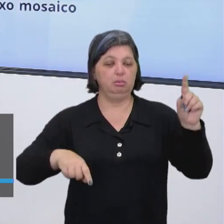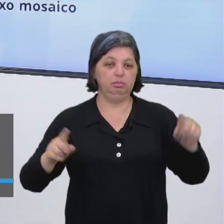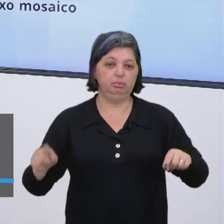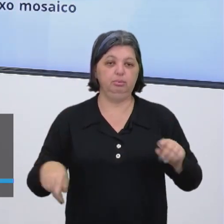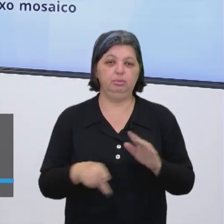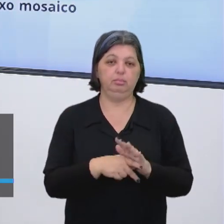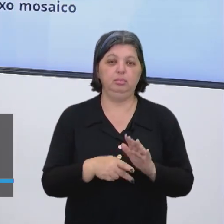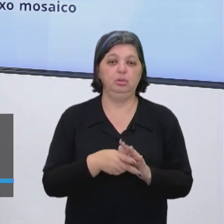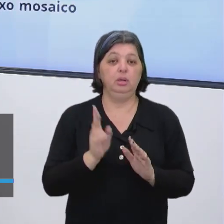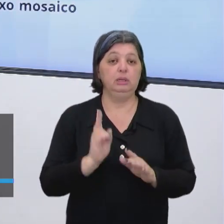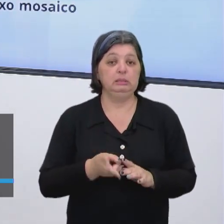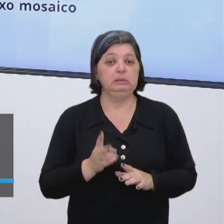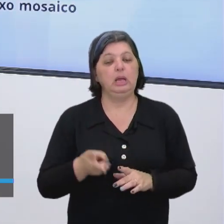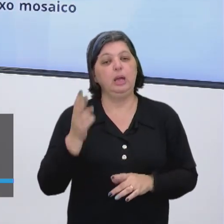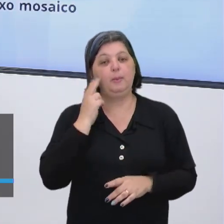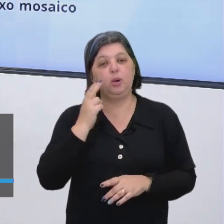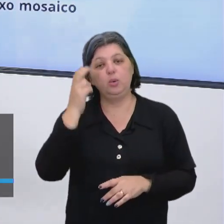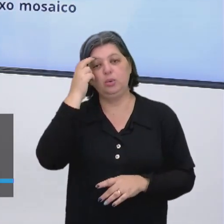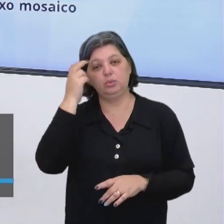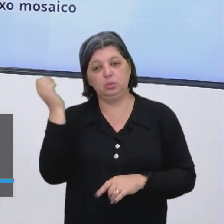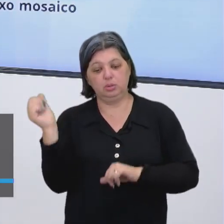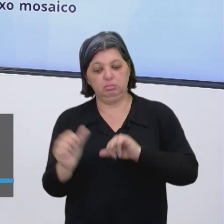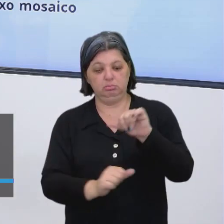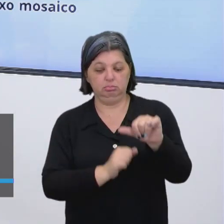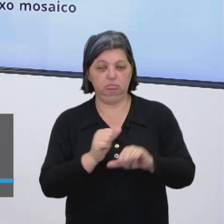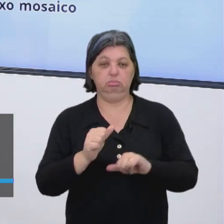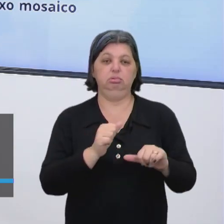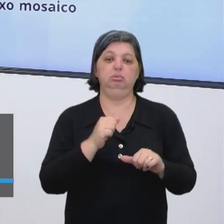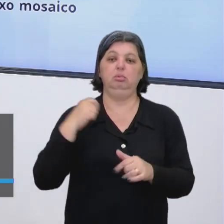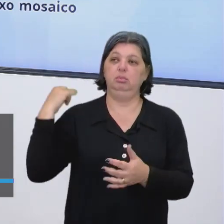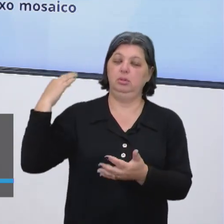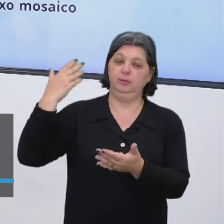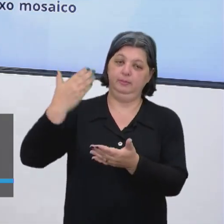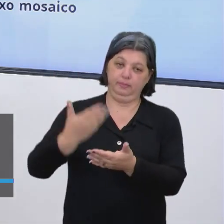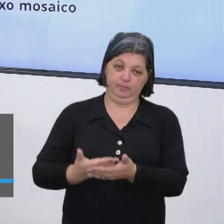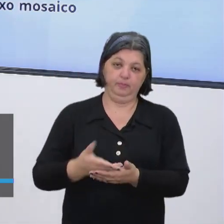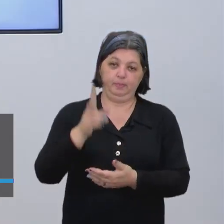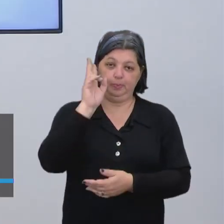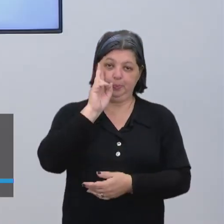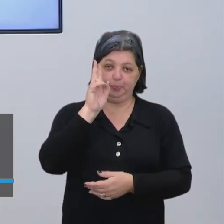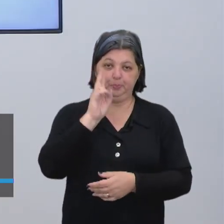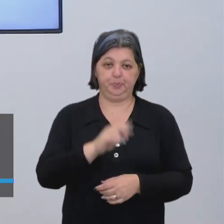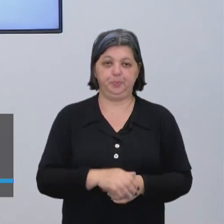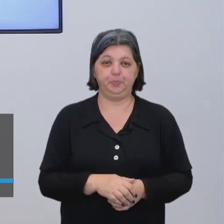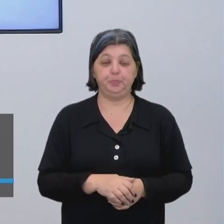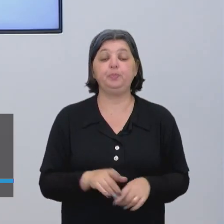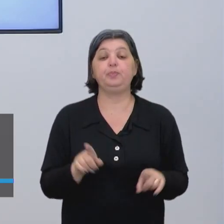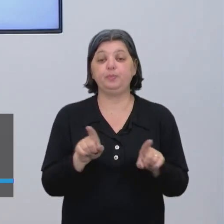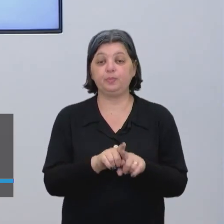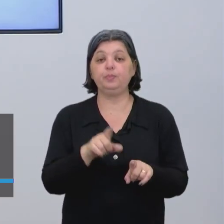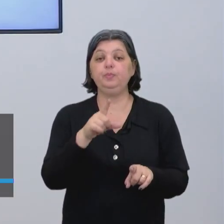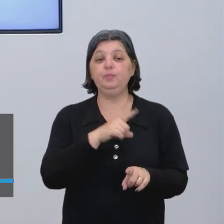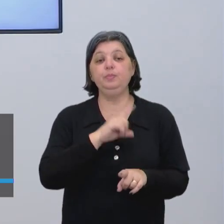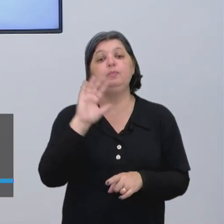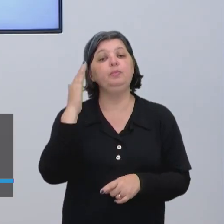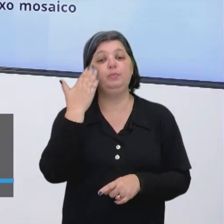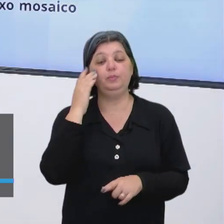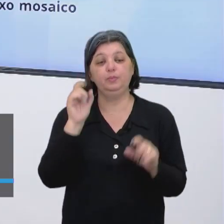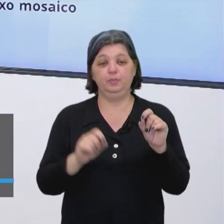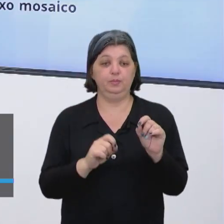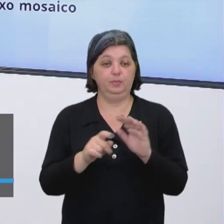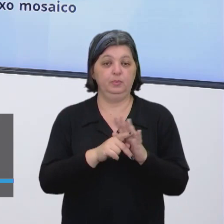foi sendo assimilada e aculturada ao longo da história. A gente também tem que entender que